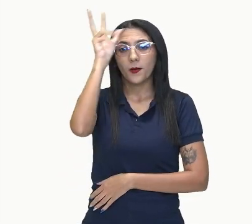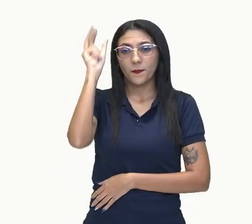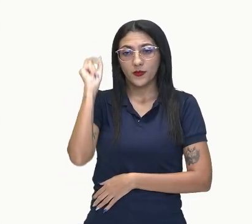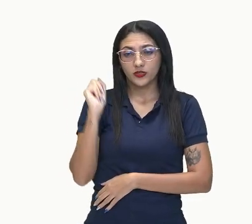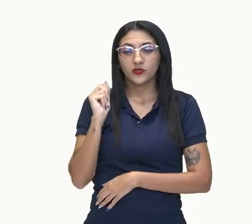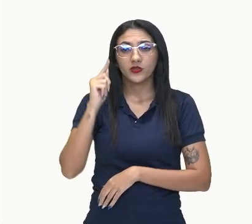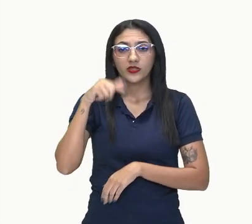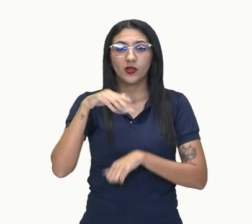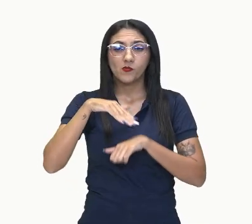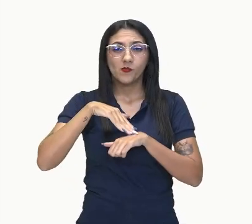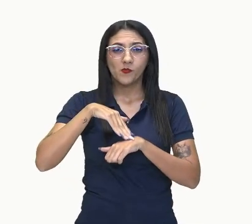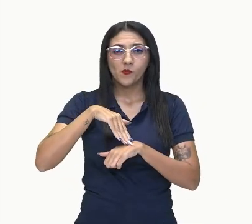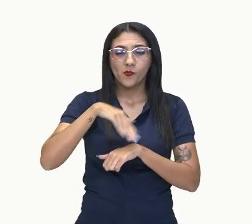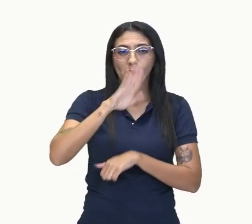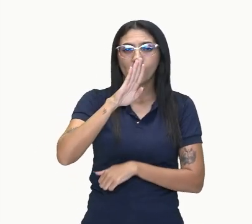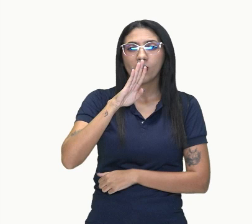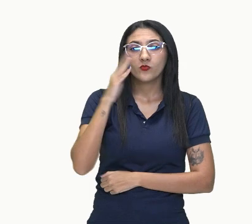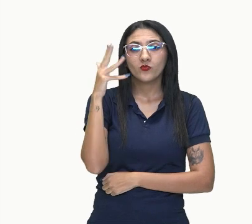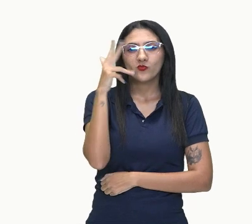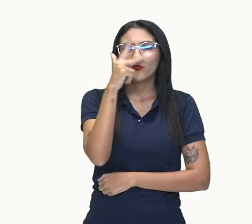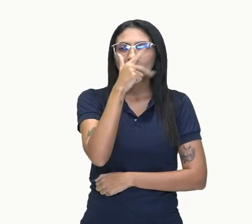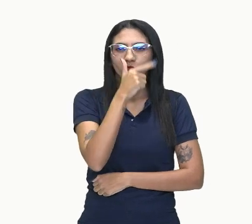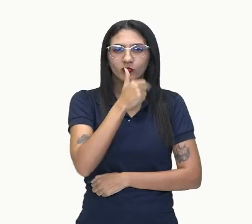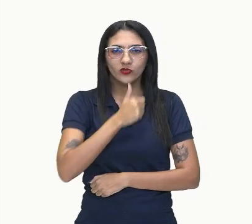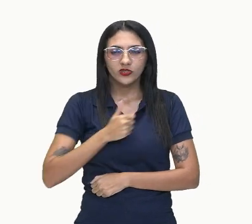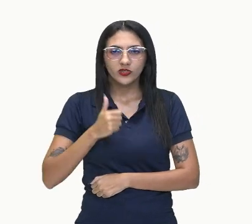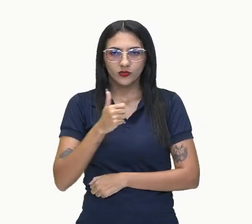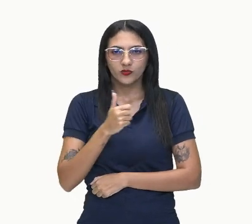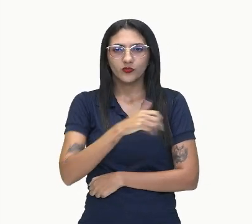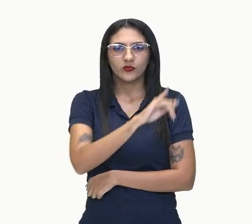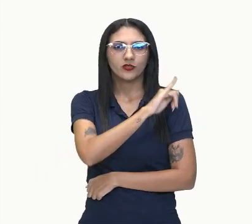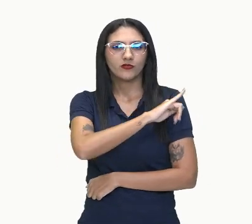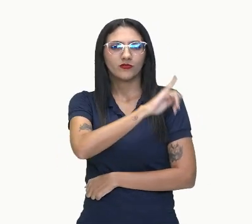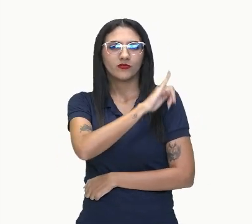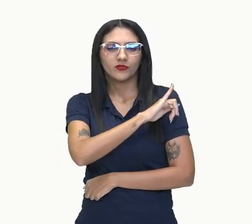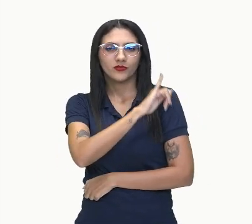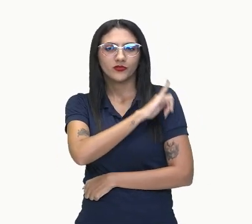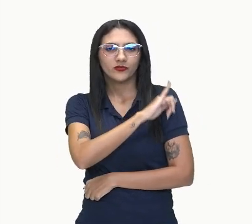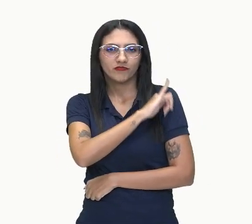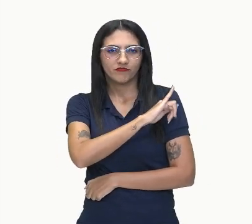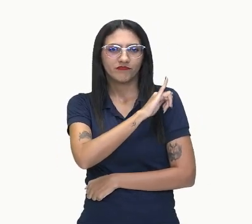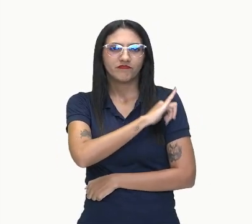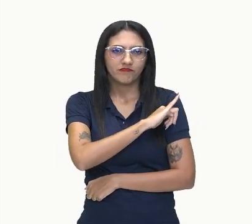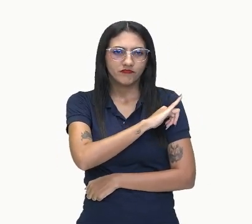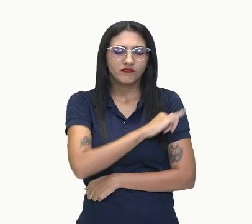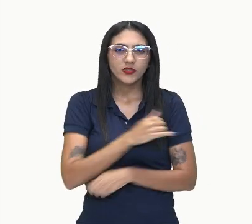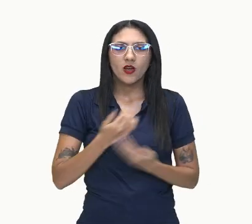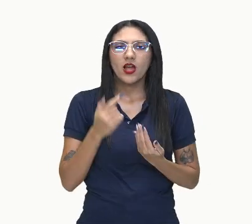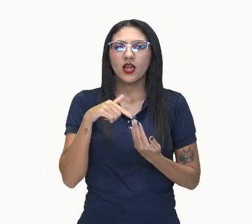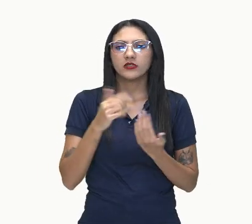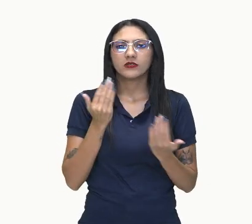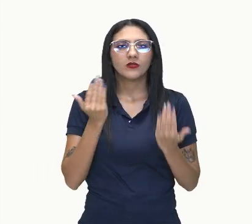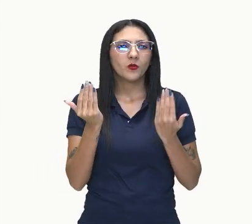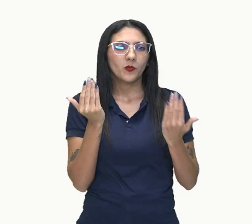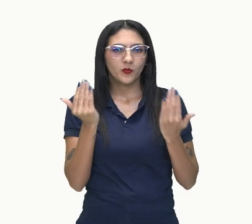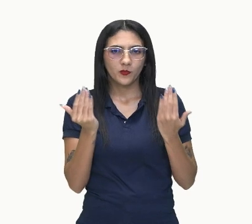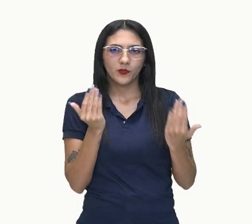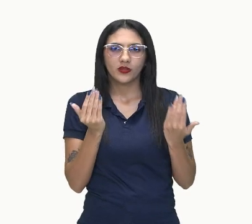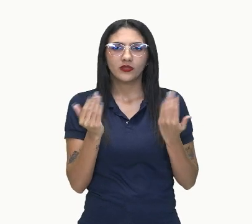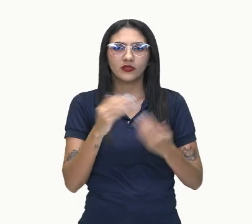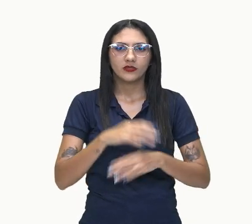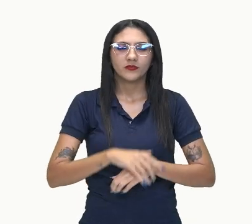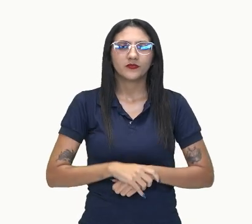more beautiful than Rio de Janeiro. Ou seja, o Amazonas ele é mais bonito que o Rio de